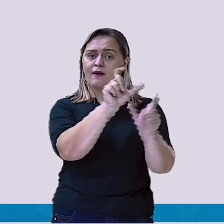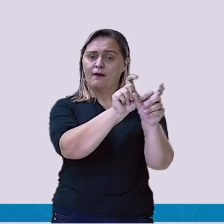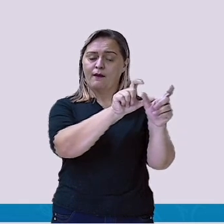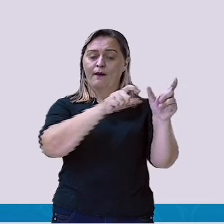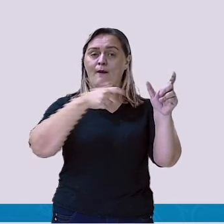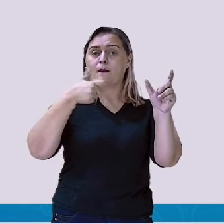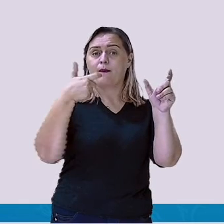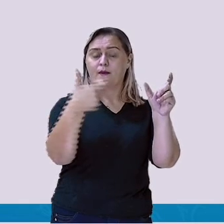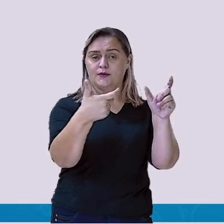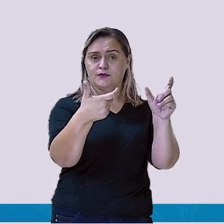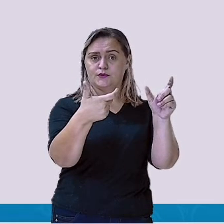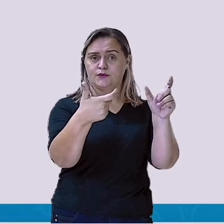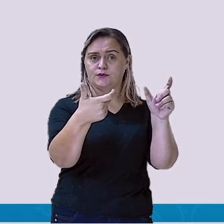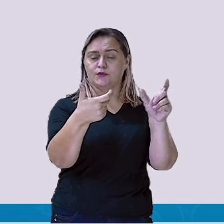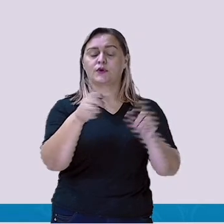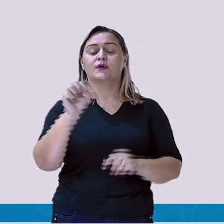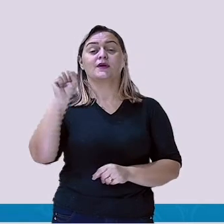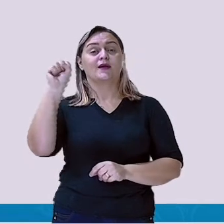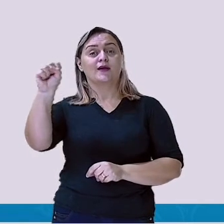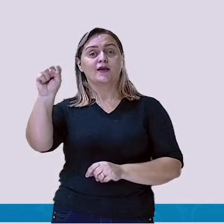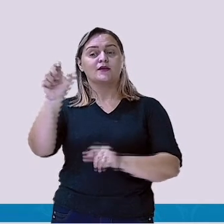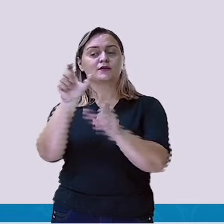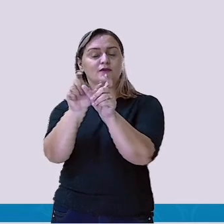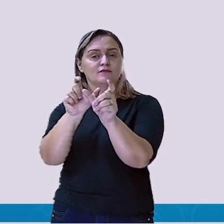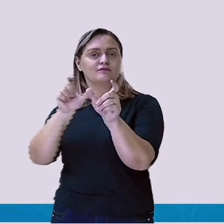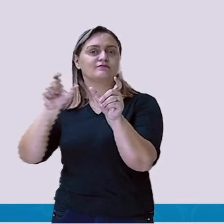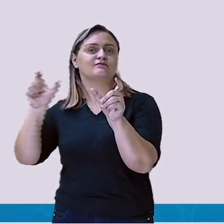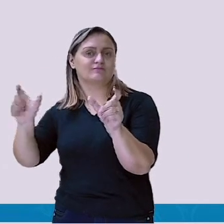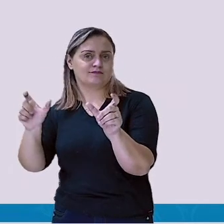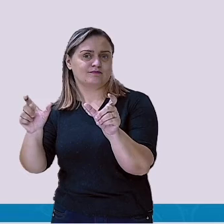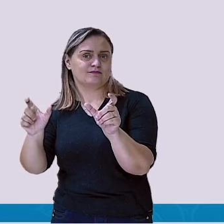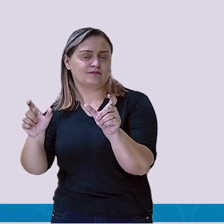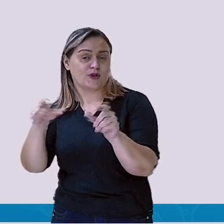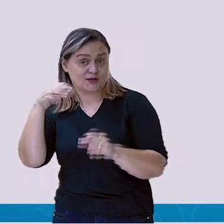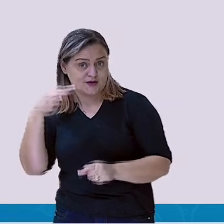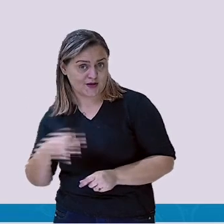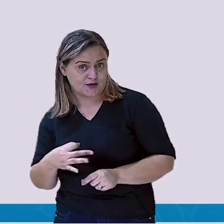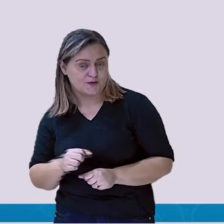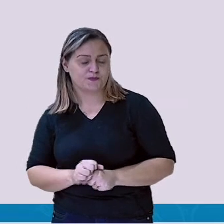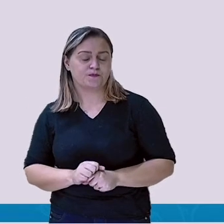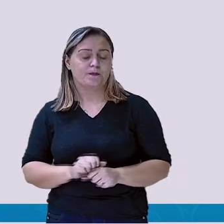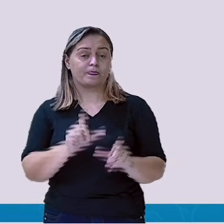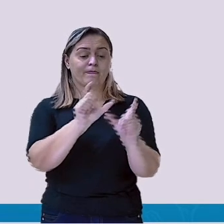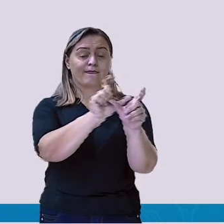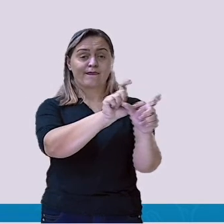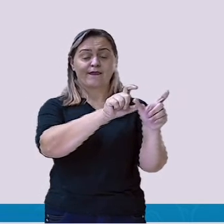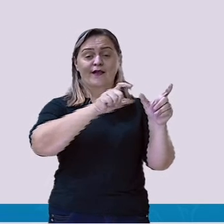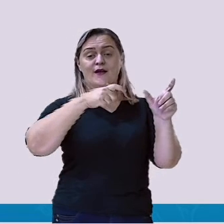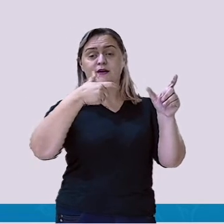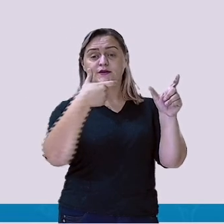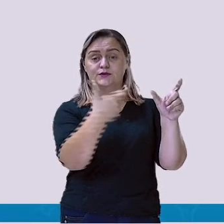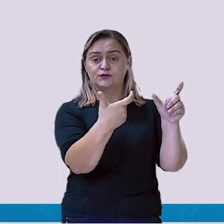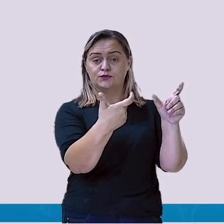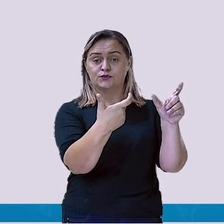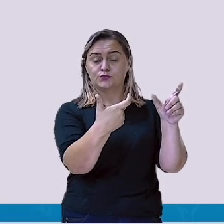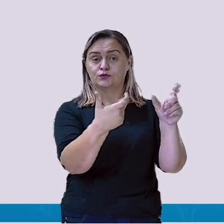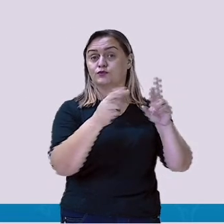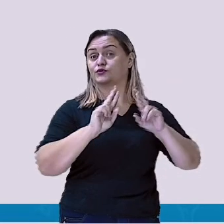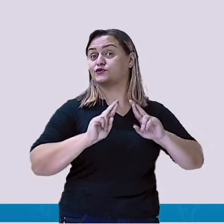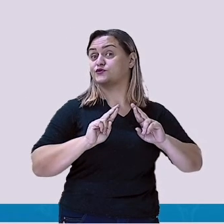que são sinônimos uma das outras. Vamos relembrar? Antônimos,